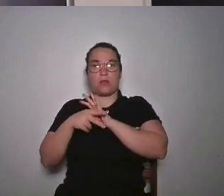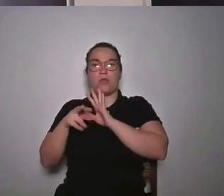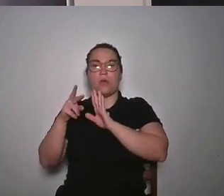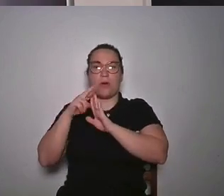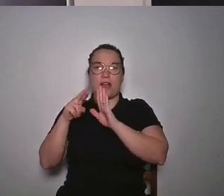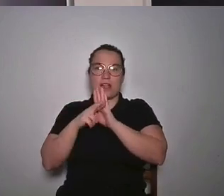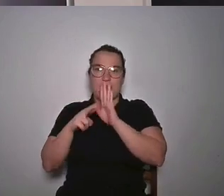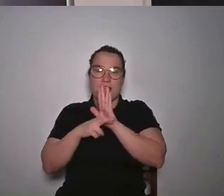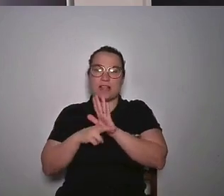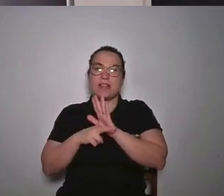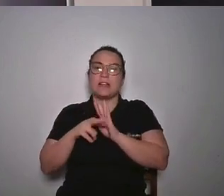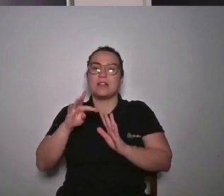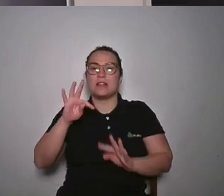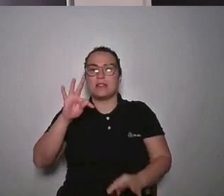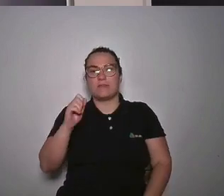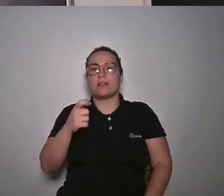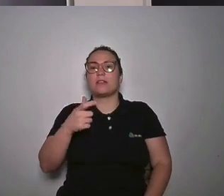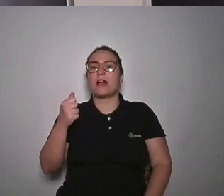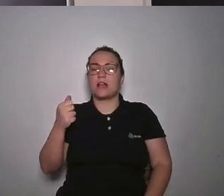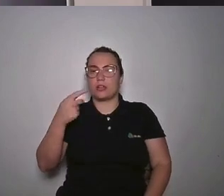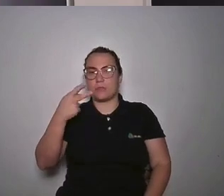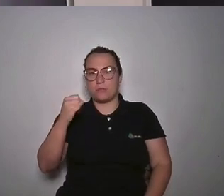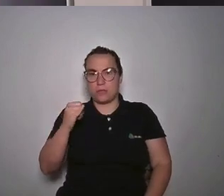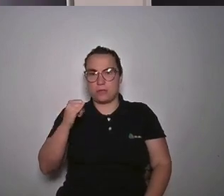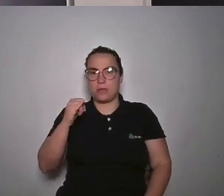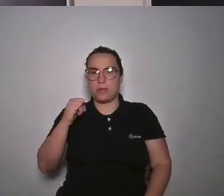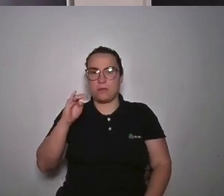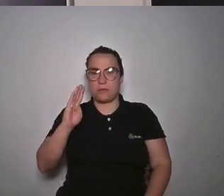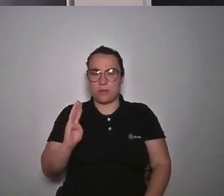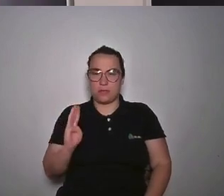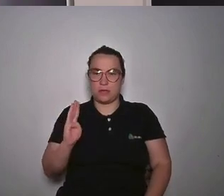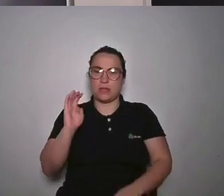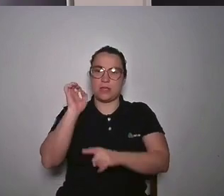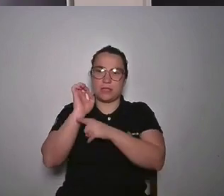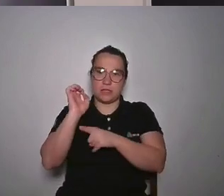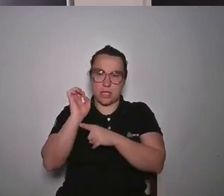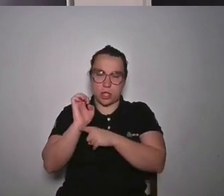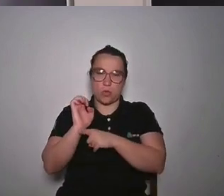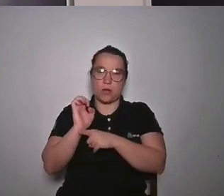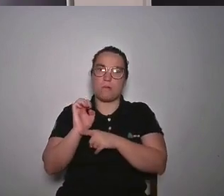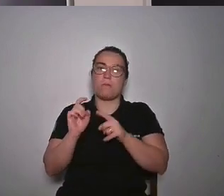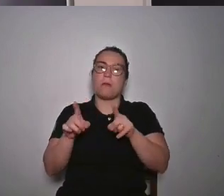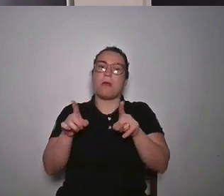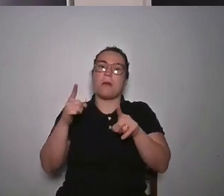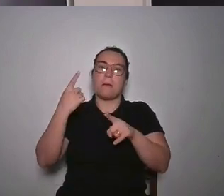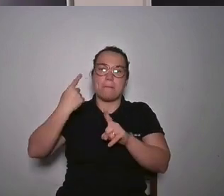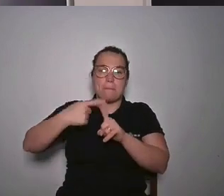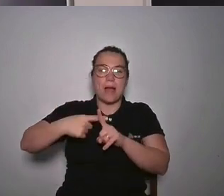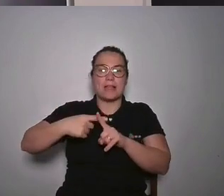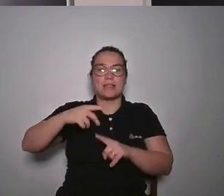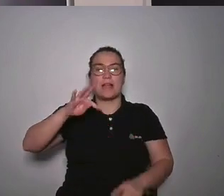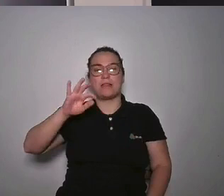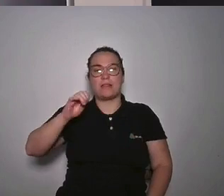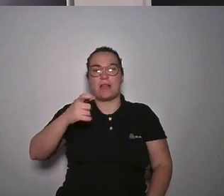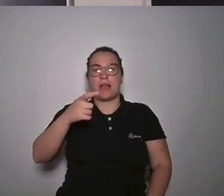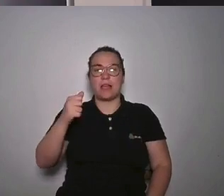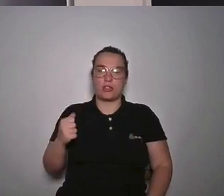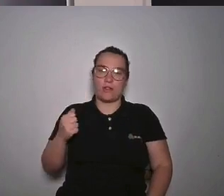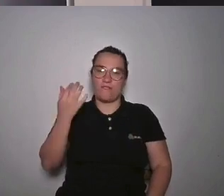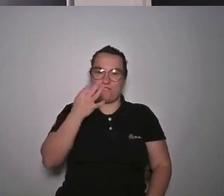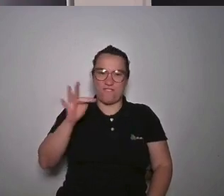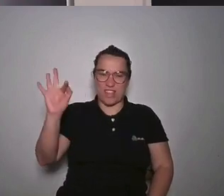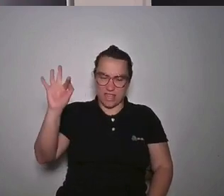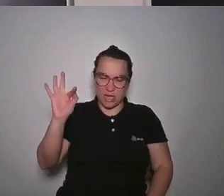se aplicou a taxa do crescimento do PIB estadual, mais a taxa de inflação estimada pelo governo federal, mais o esforço